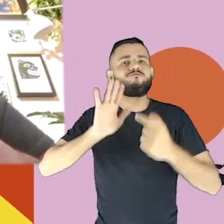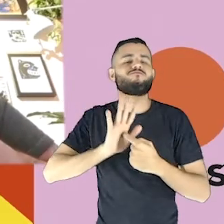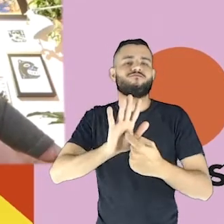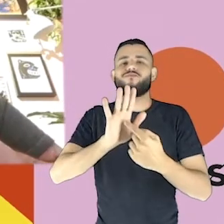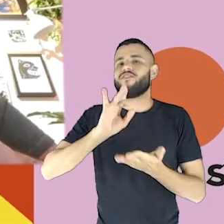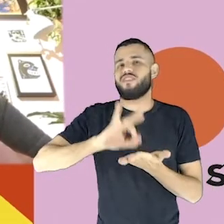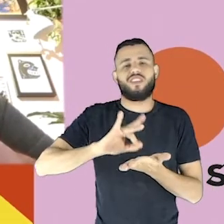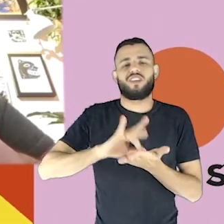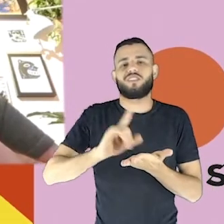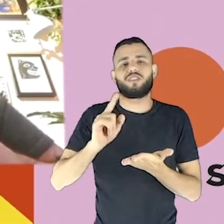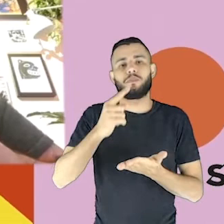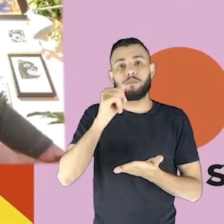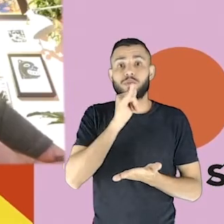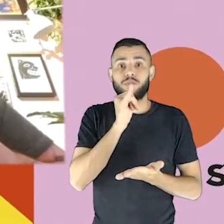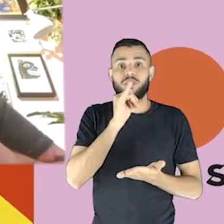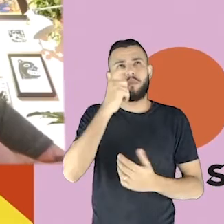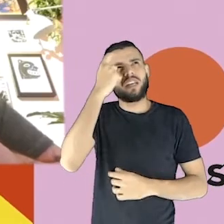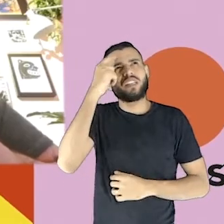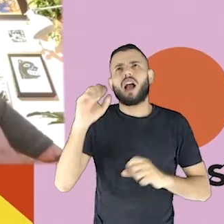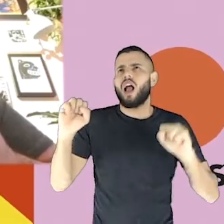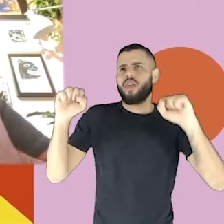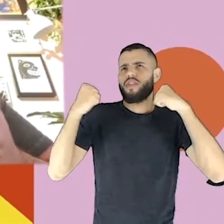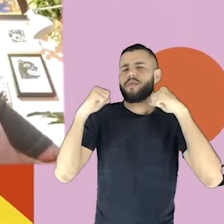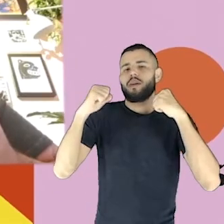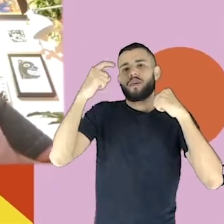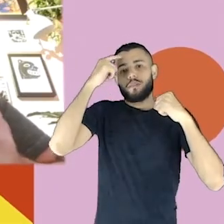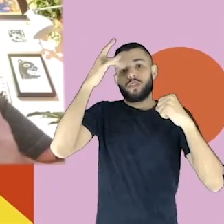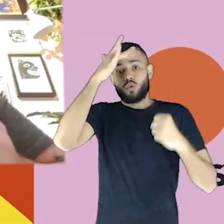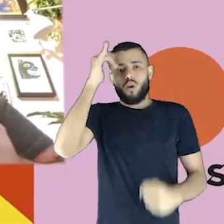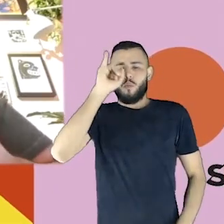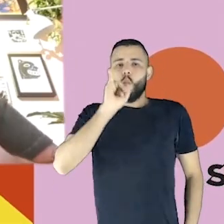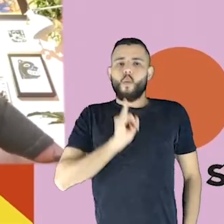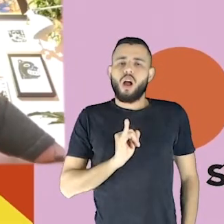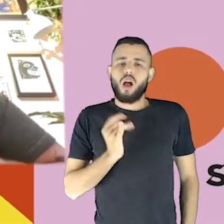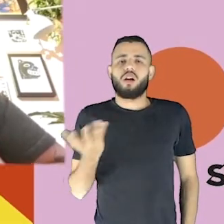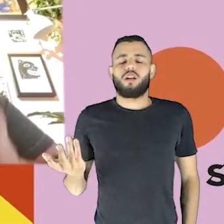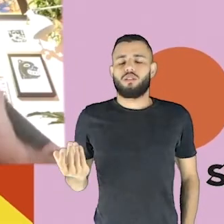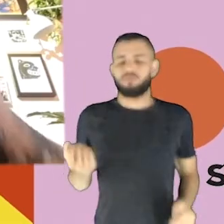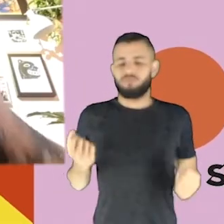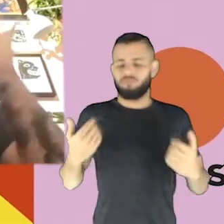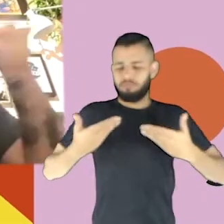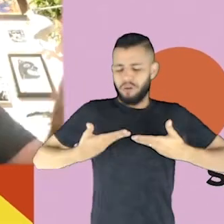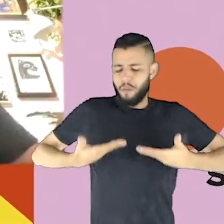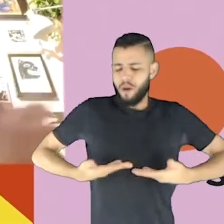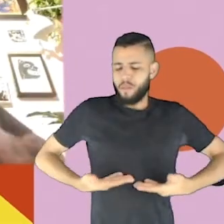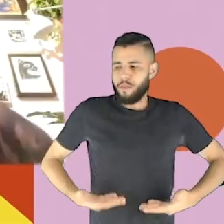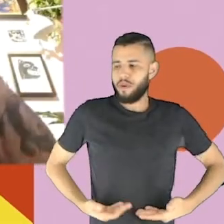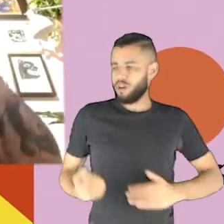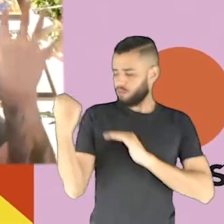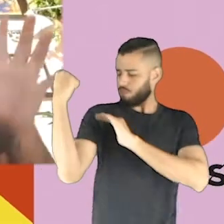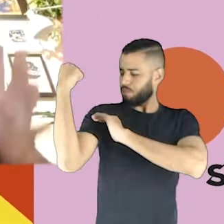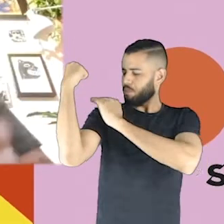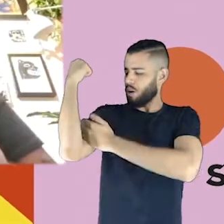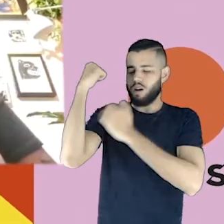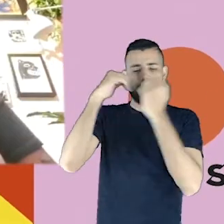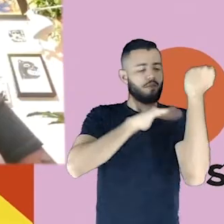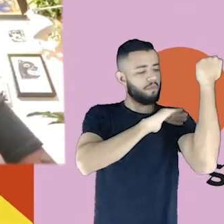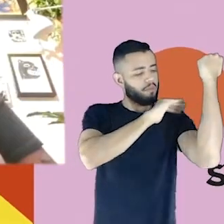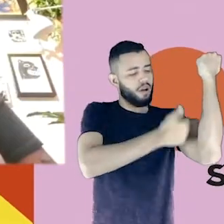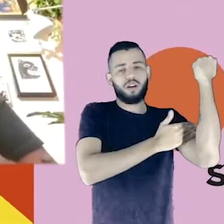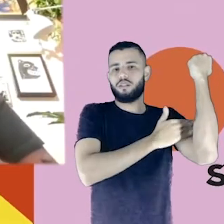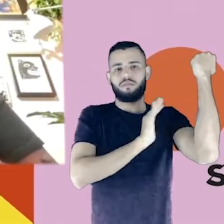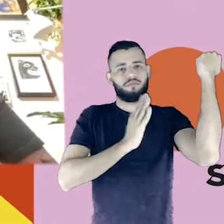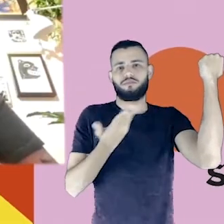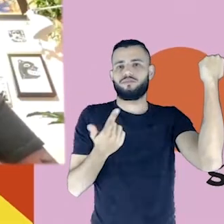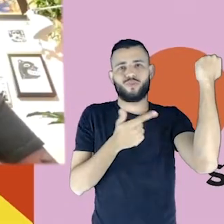sabe? Quando pensa em academia, a gente pensa numa pessoa magra, sarada, com o abdômen definido, não sei o que, não sei o que, não sei o que, e não é